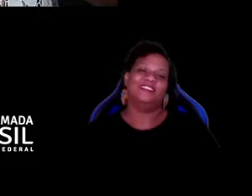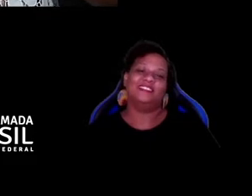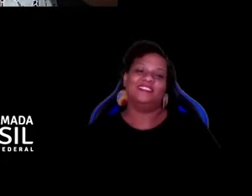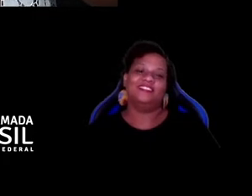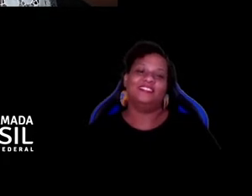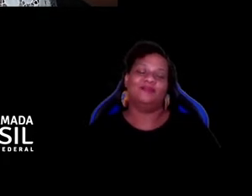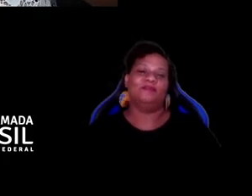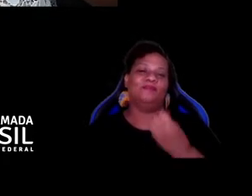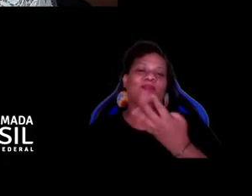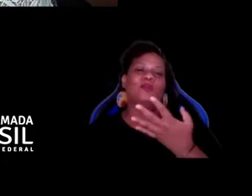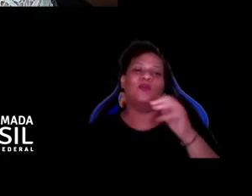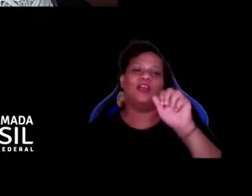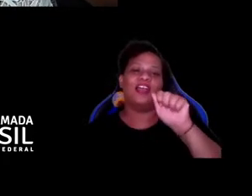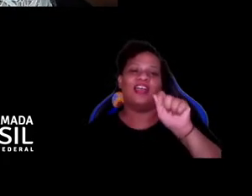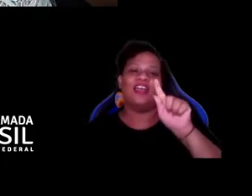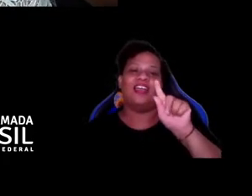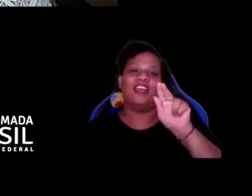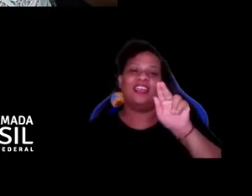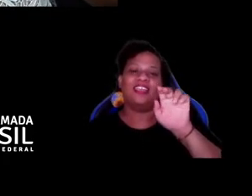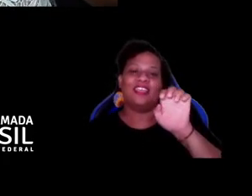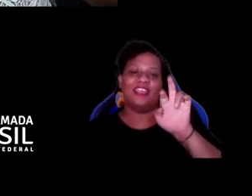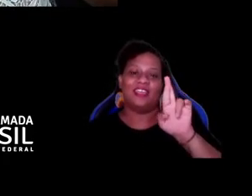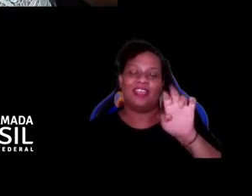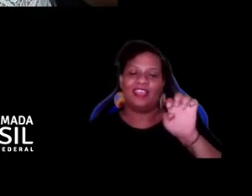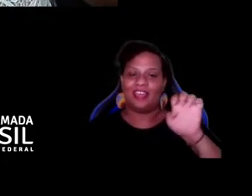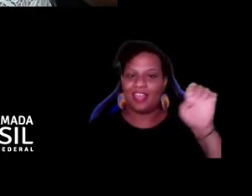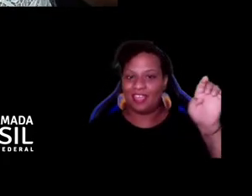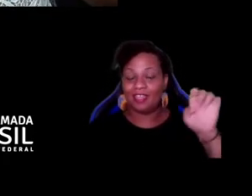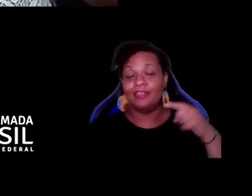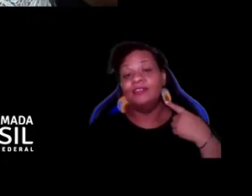agueré. Agueré, porque